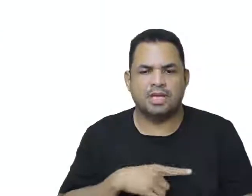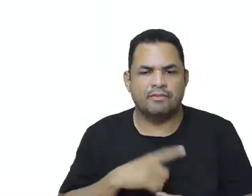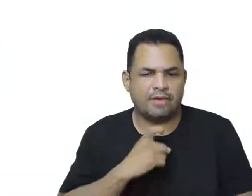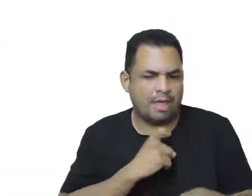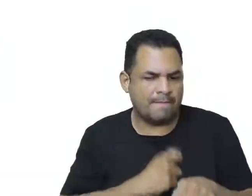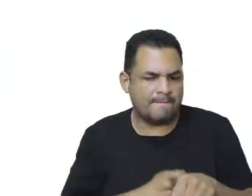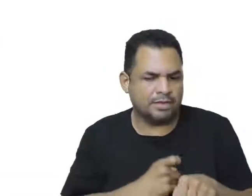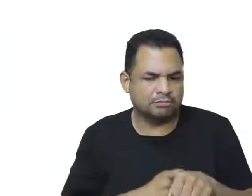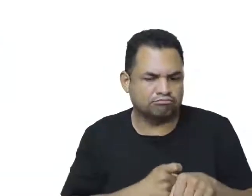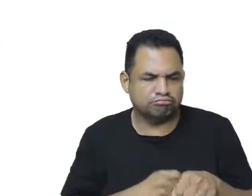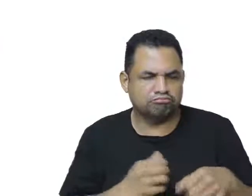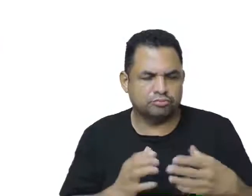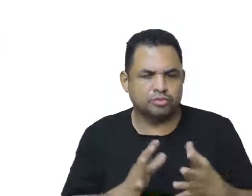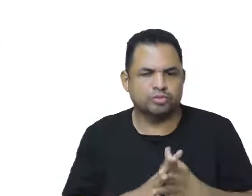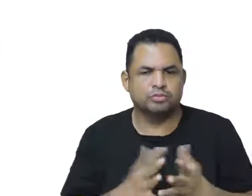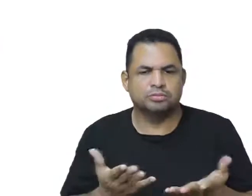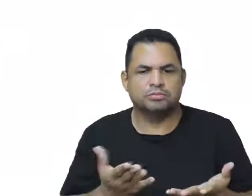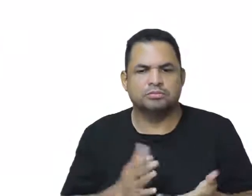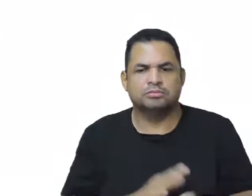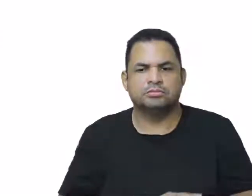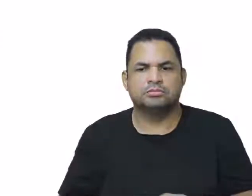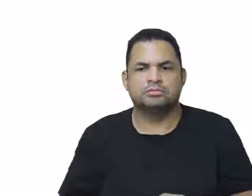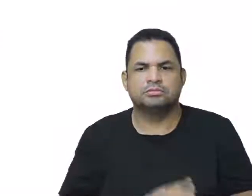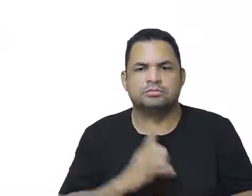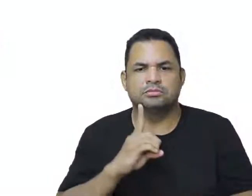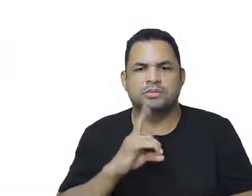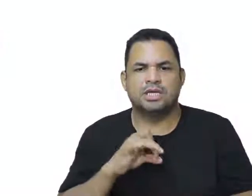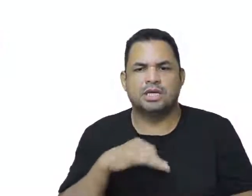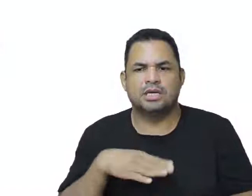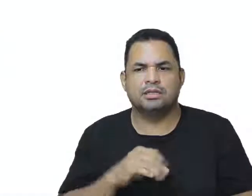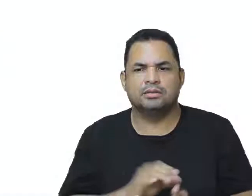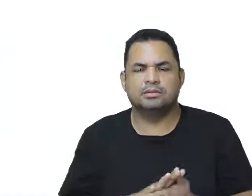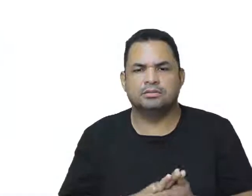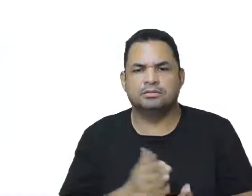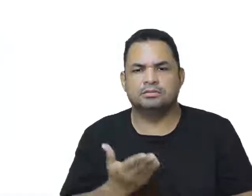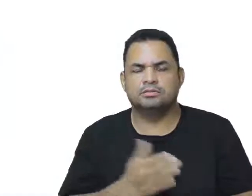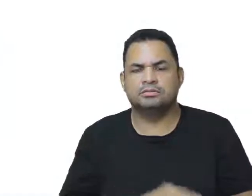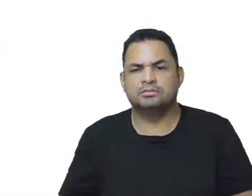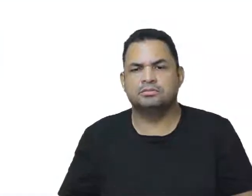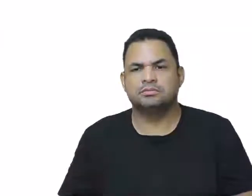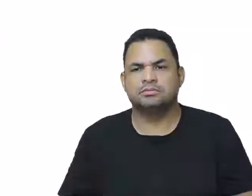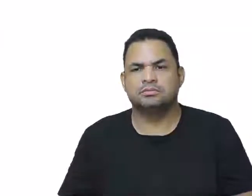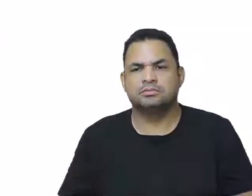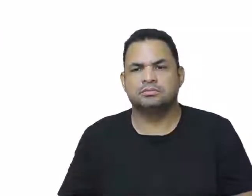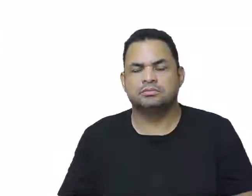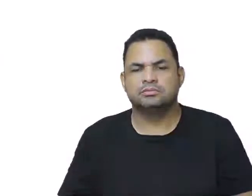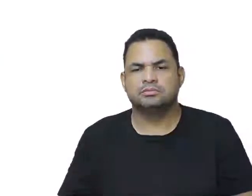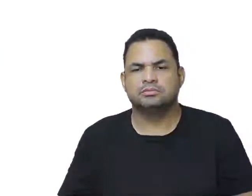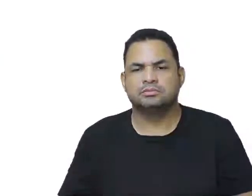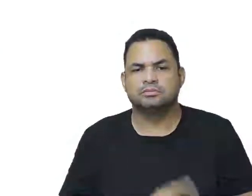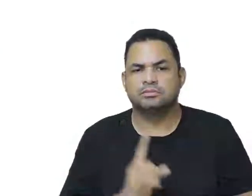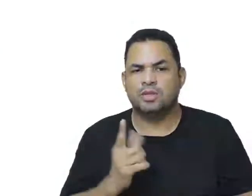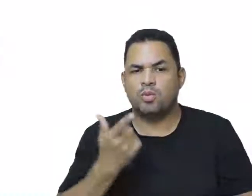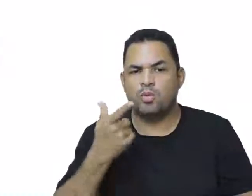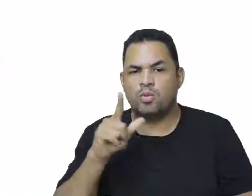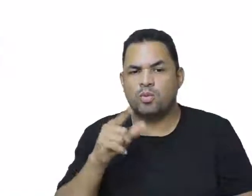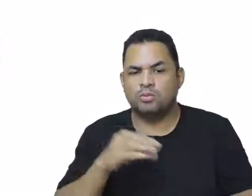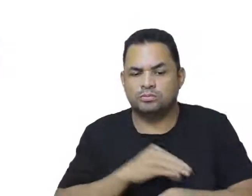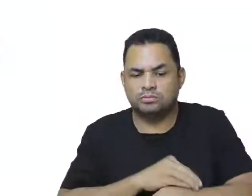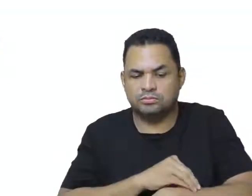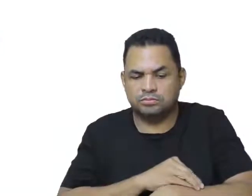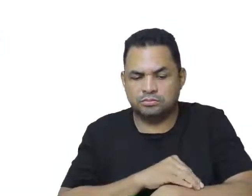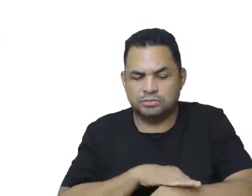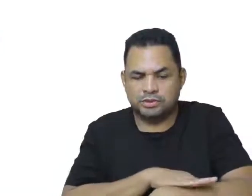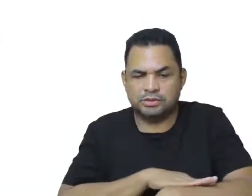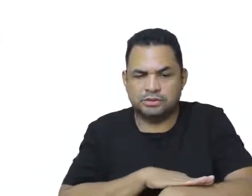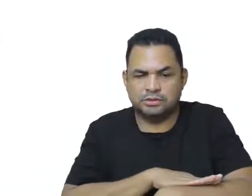consistência, tá bom? No caso aqui, a derme ela já fica no tecido conjuntivo, tá? É um outro tecido, não é o epitelial que a gente